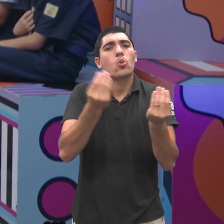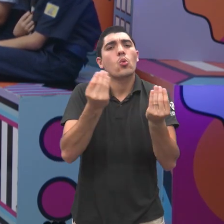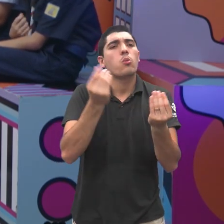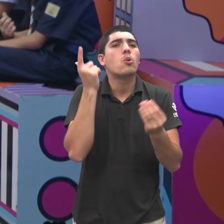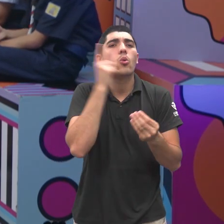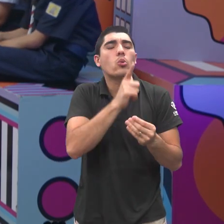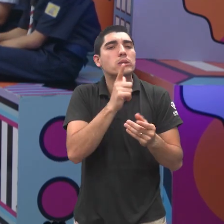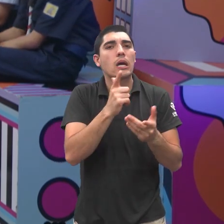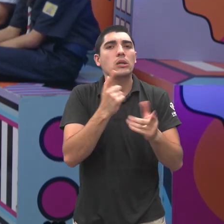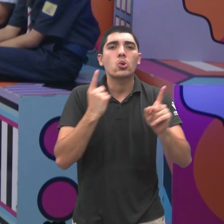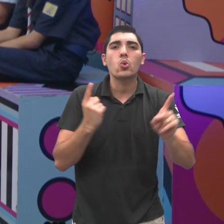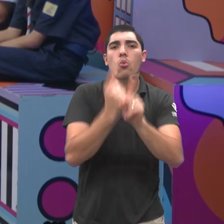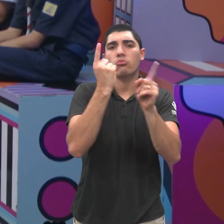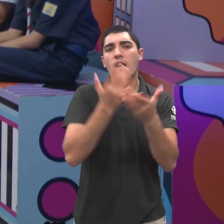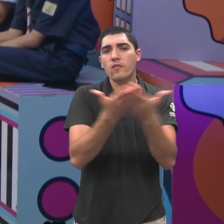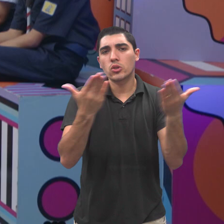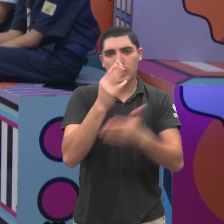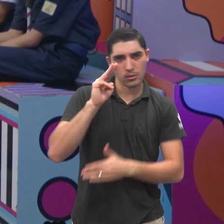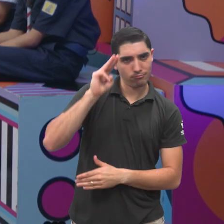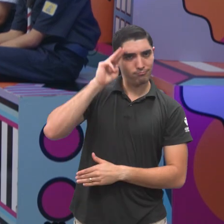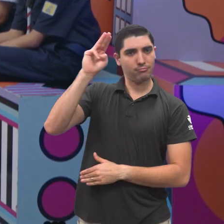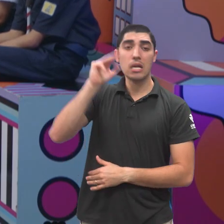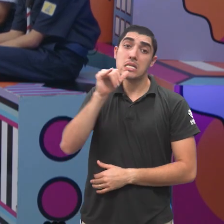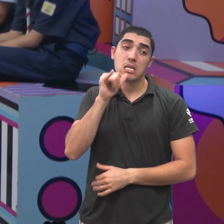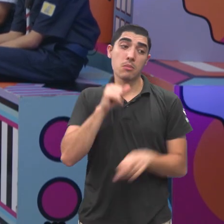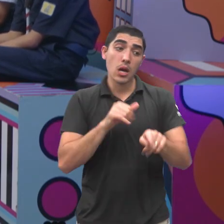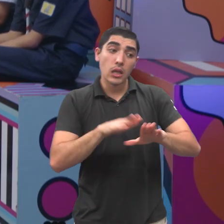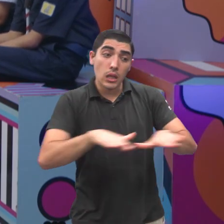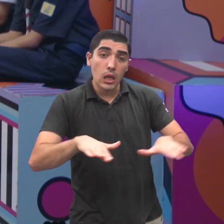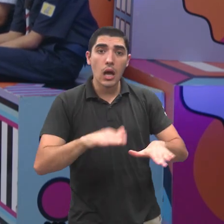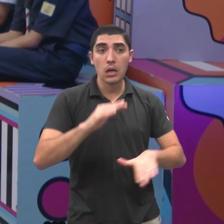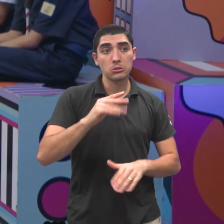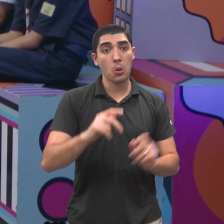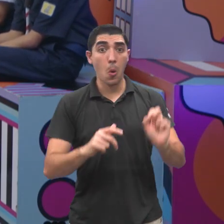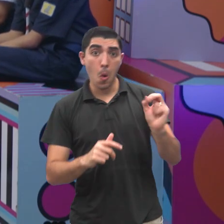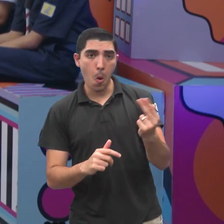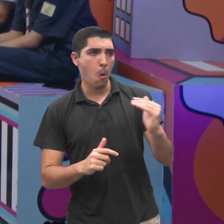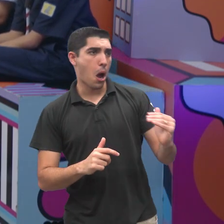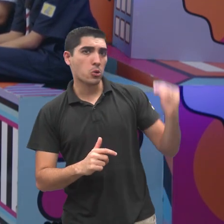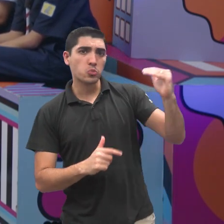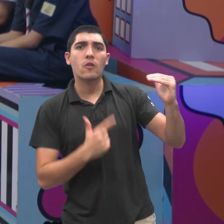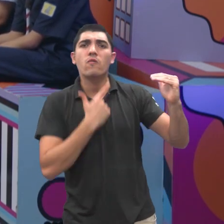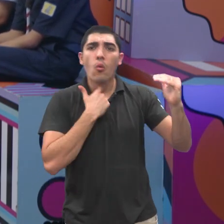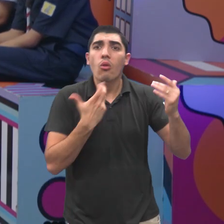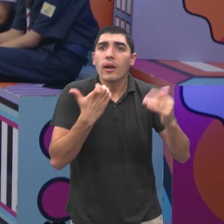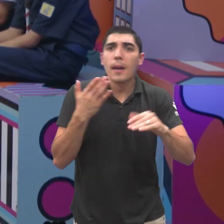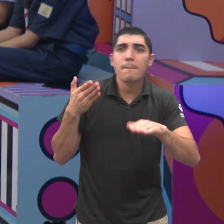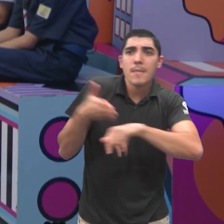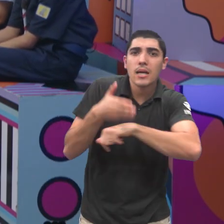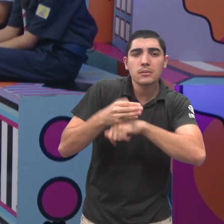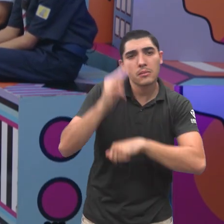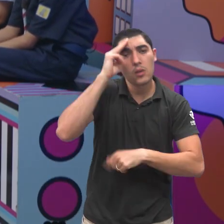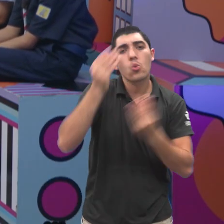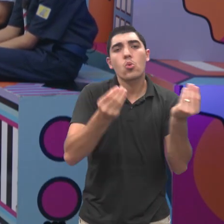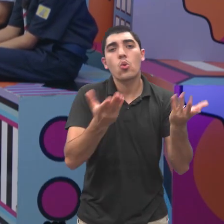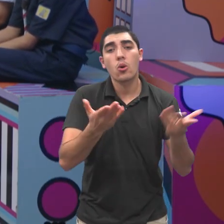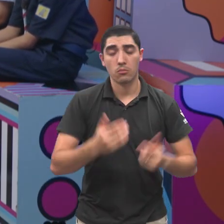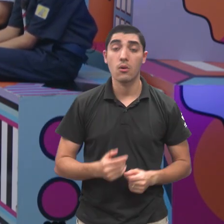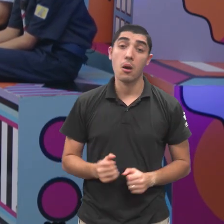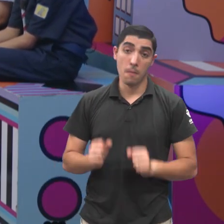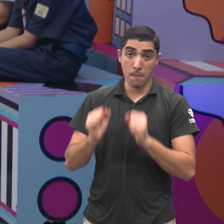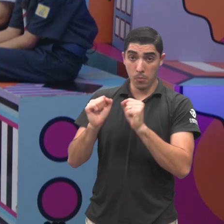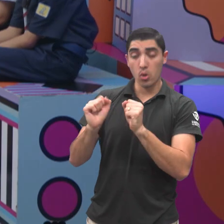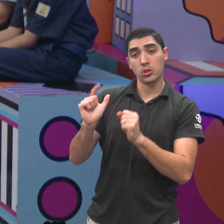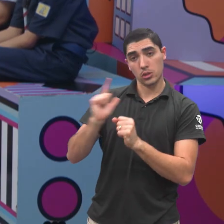como encontrá-los. Se de repente uma criança ou um adulto tem esse interesse em participar do grupo com vocês, qual é o caminho? Bom, o contato pode